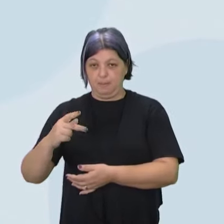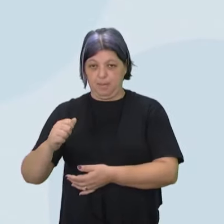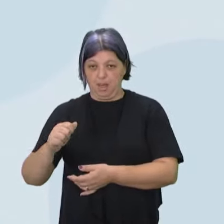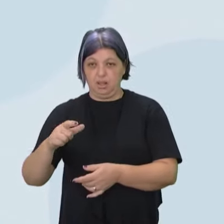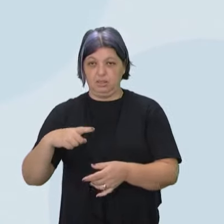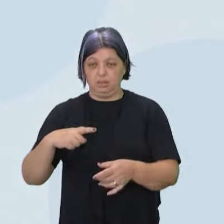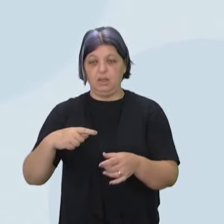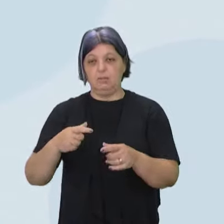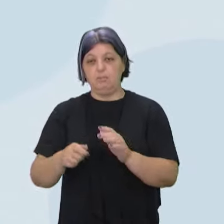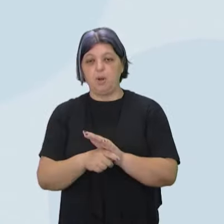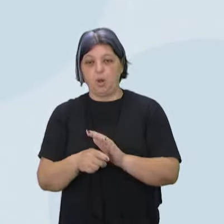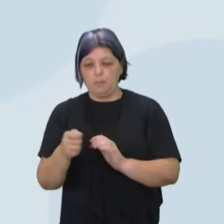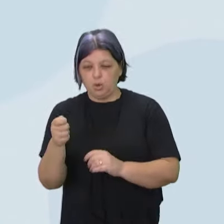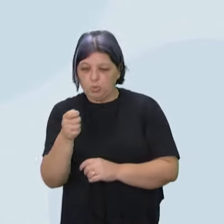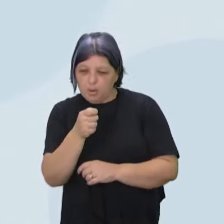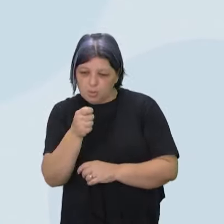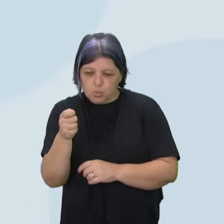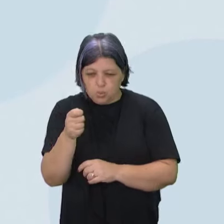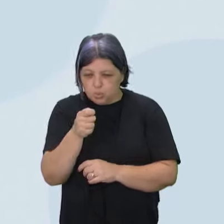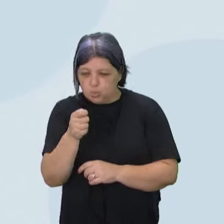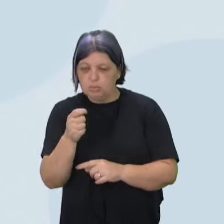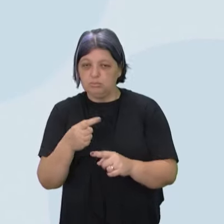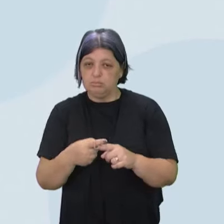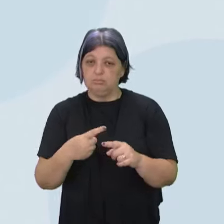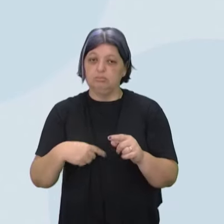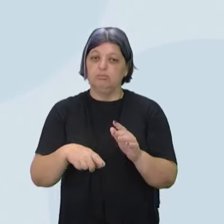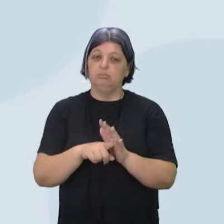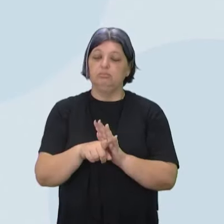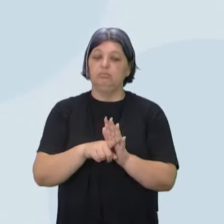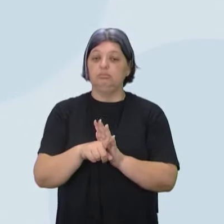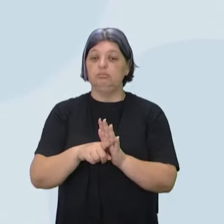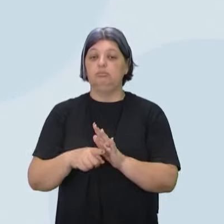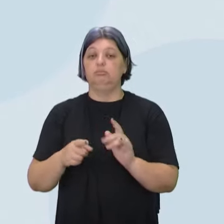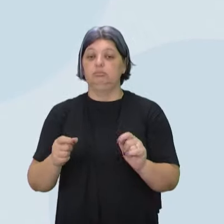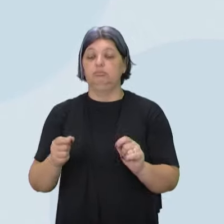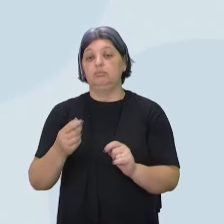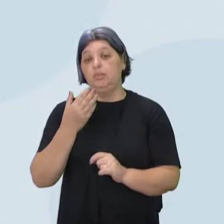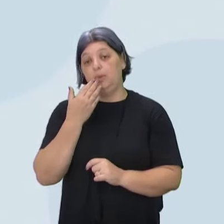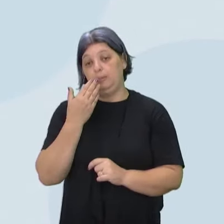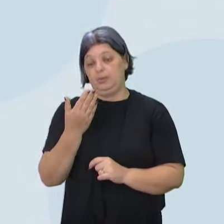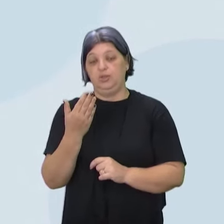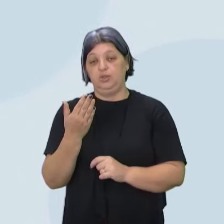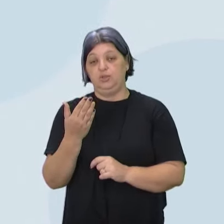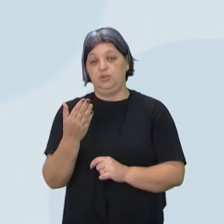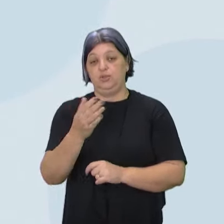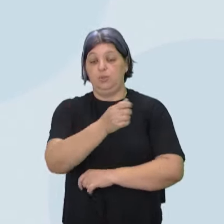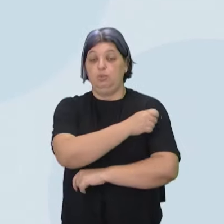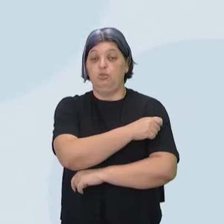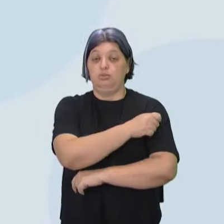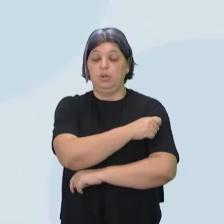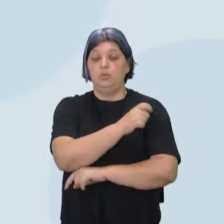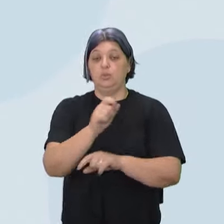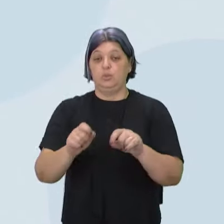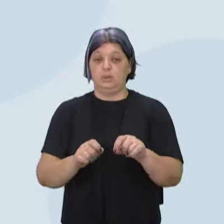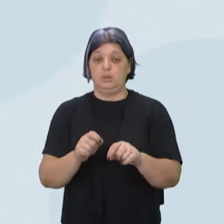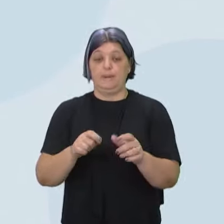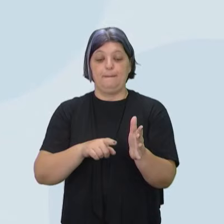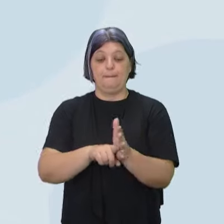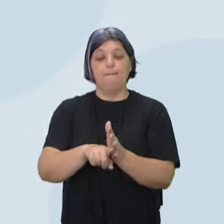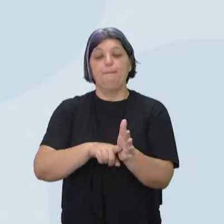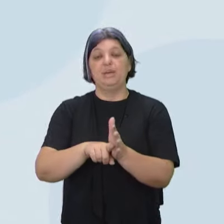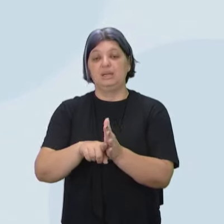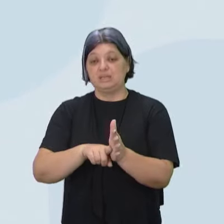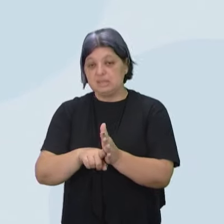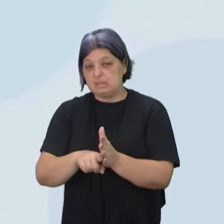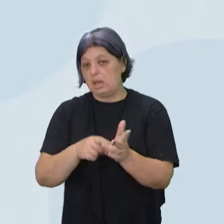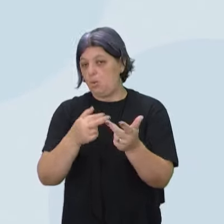de investigação científica, vai ser provavelmente uma atividade em que vai pedir para os nossos estudantes, né, pesquisarem